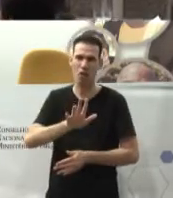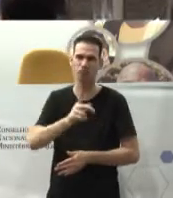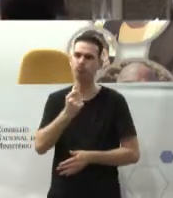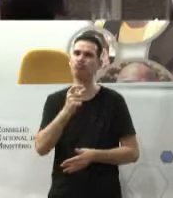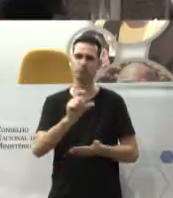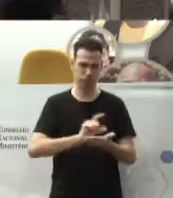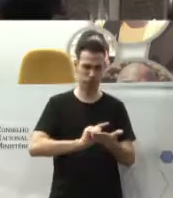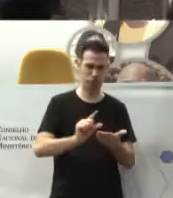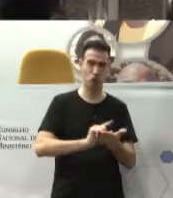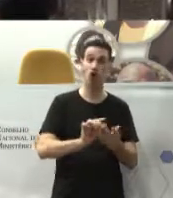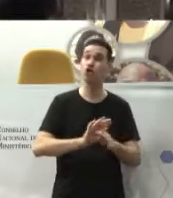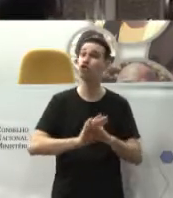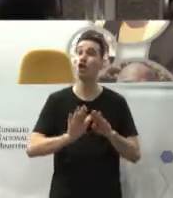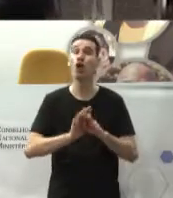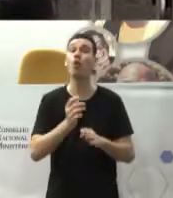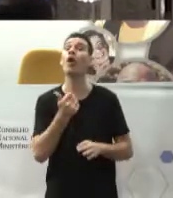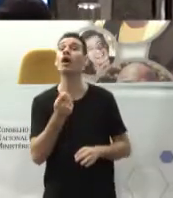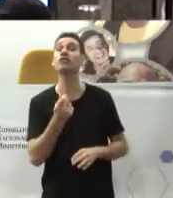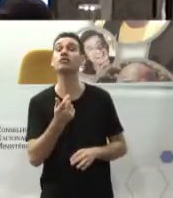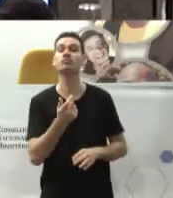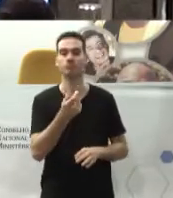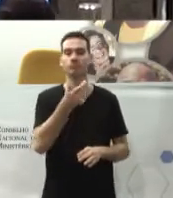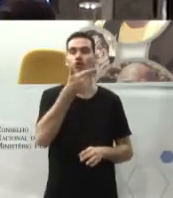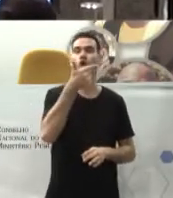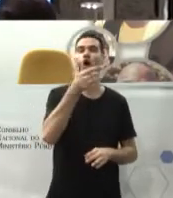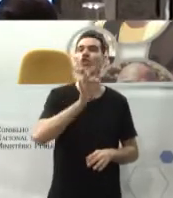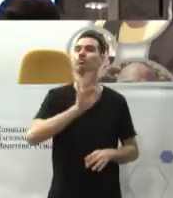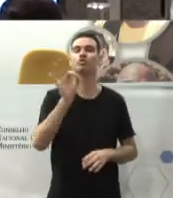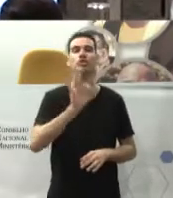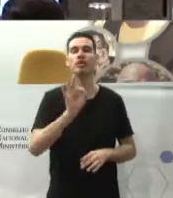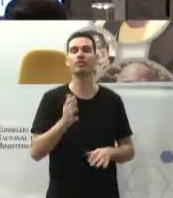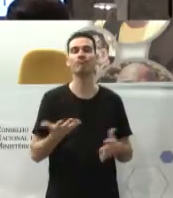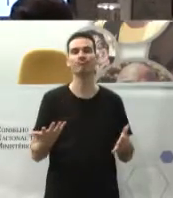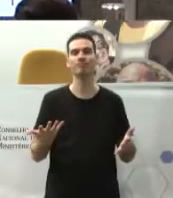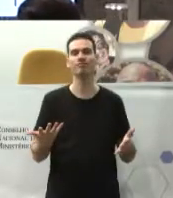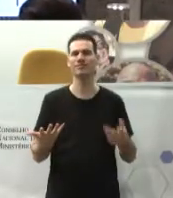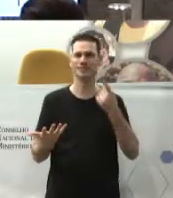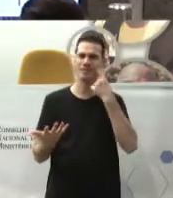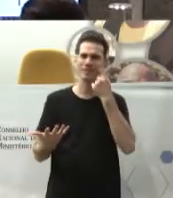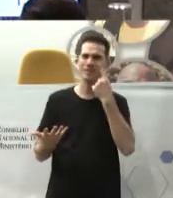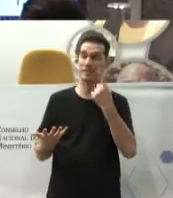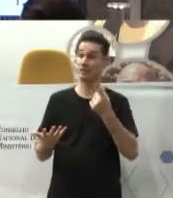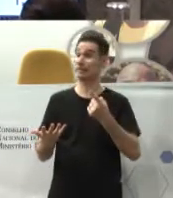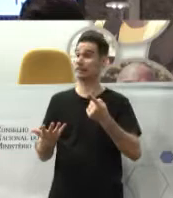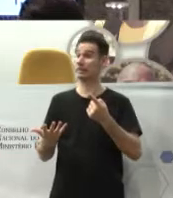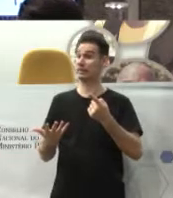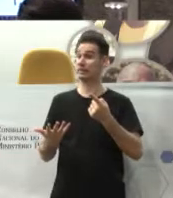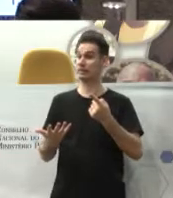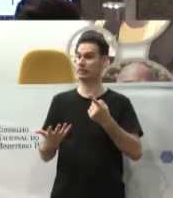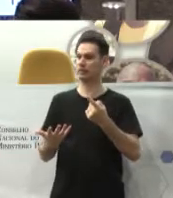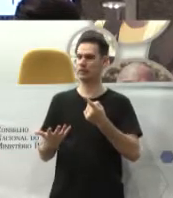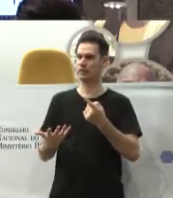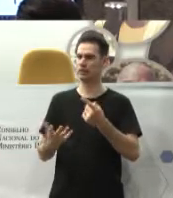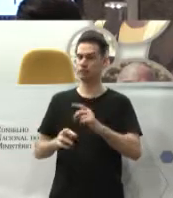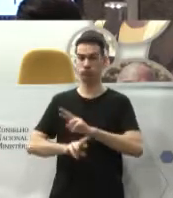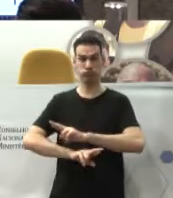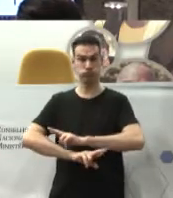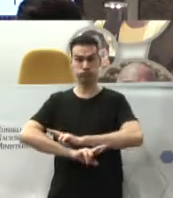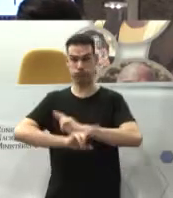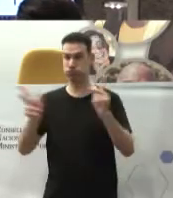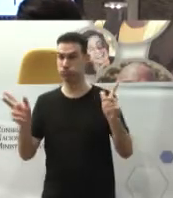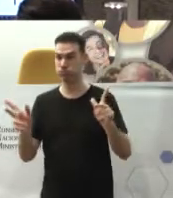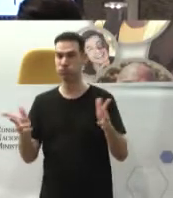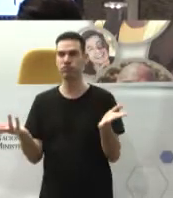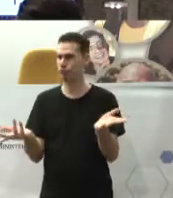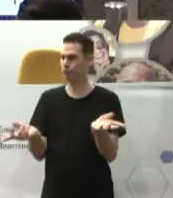só 2% do orçamento. Então, existe alguma subversão aí. E não é que a gente esteja